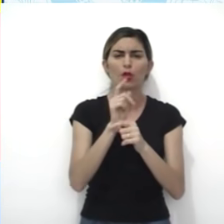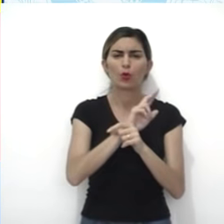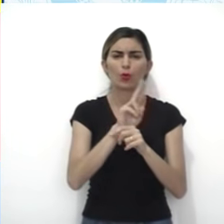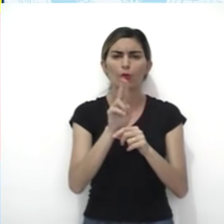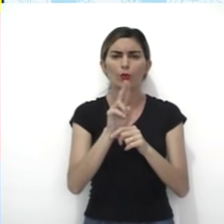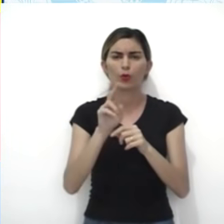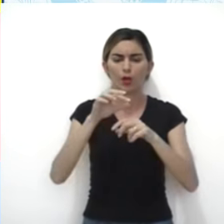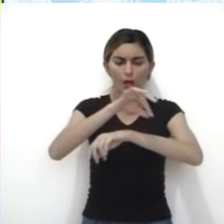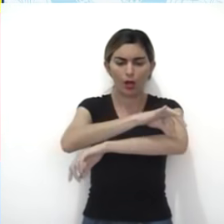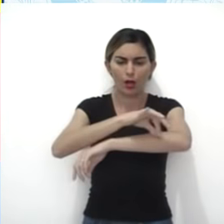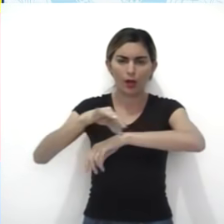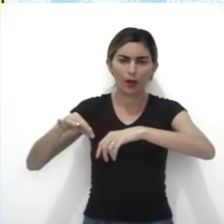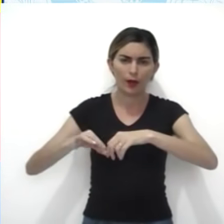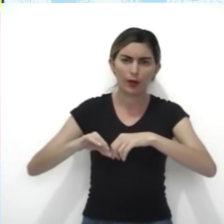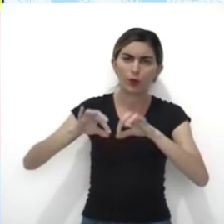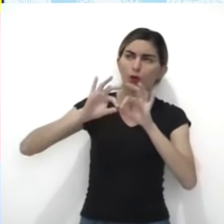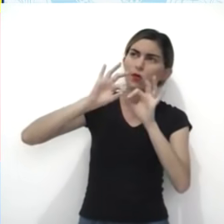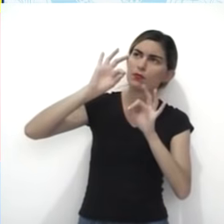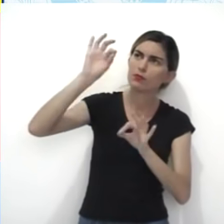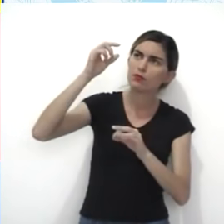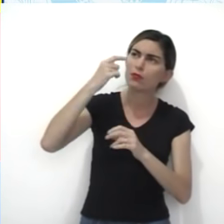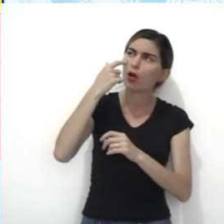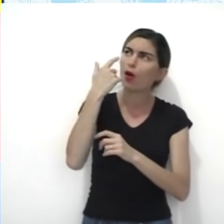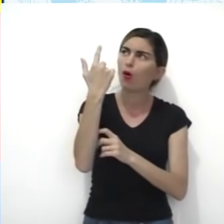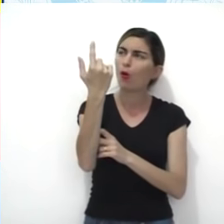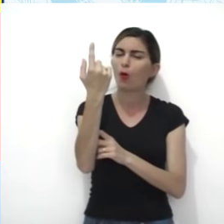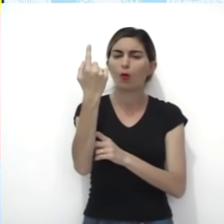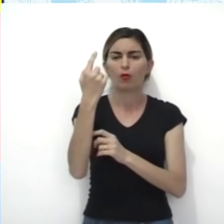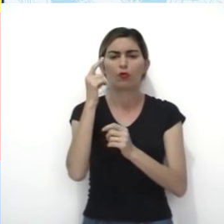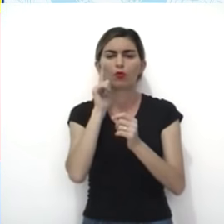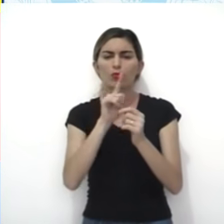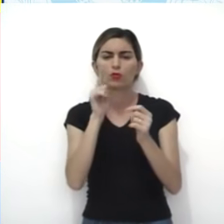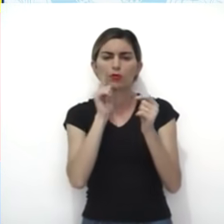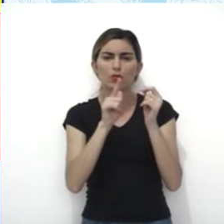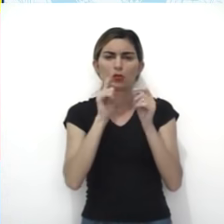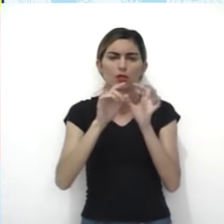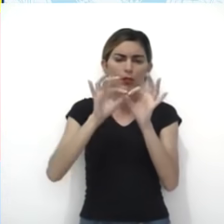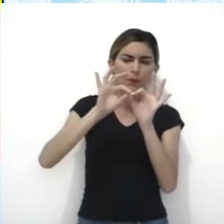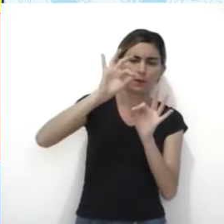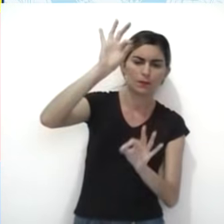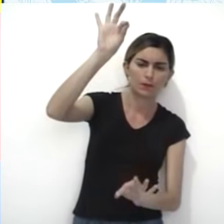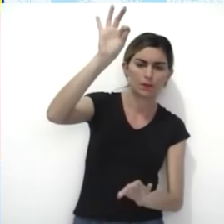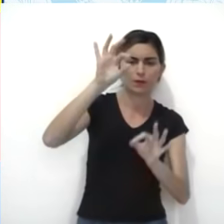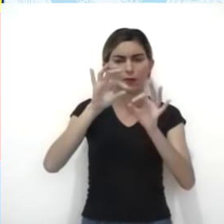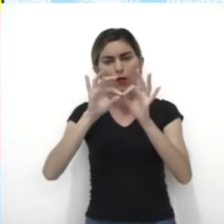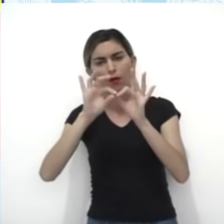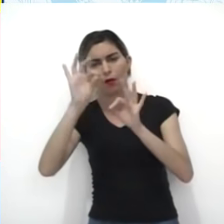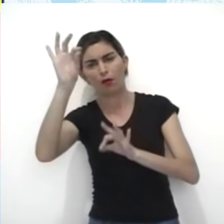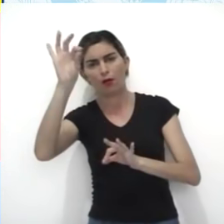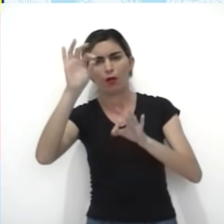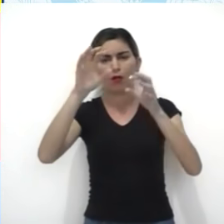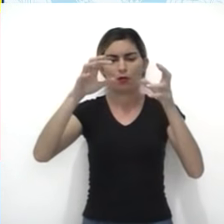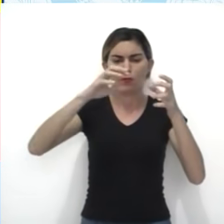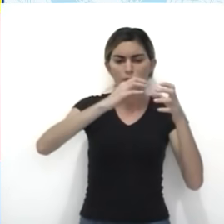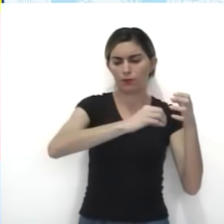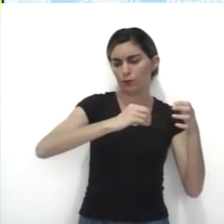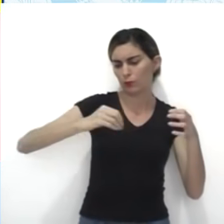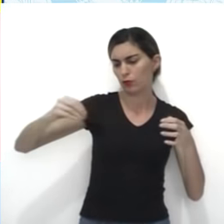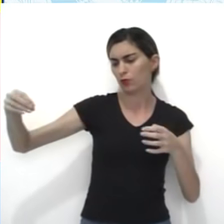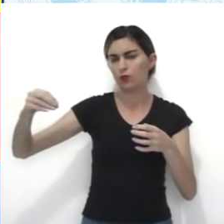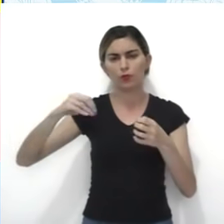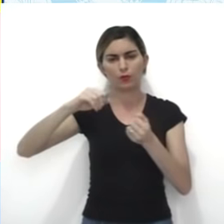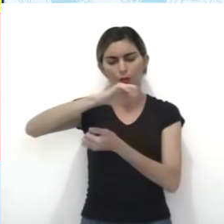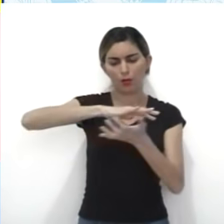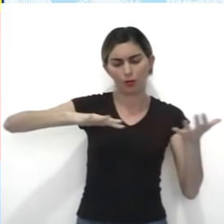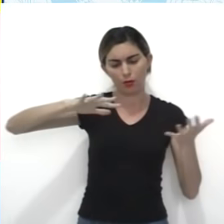uma espécie de instrumento chamado de régua deslizante onde ela onde ele conseguia medir a distância entre os